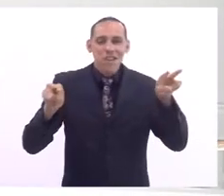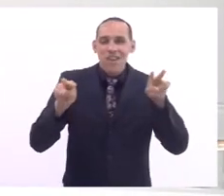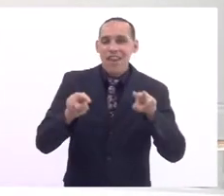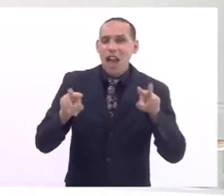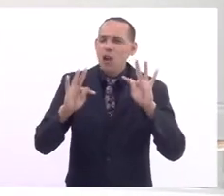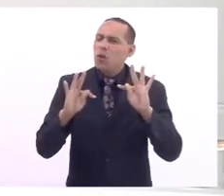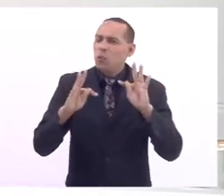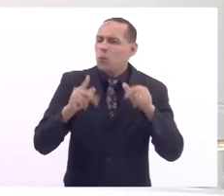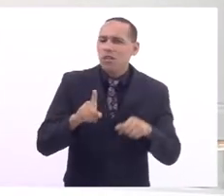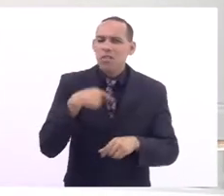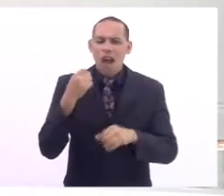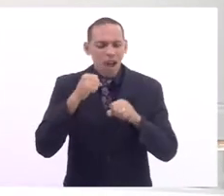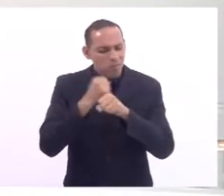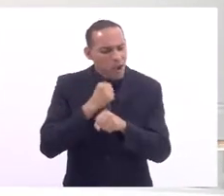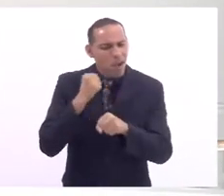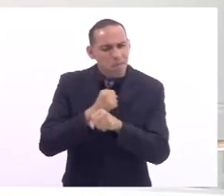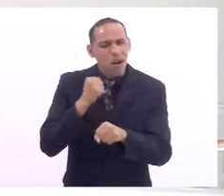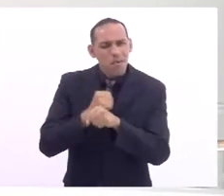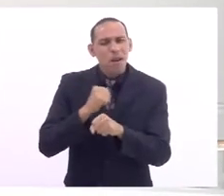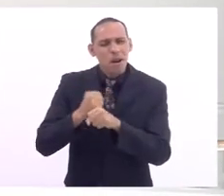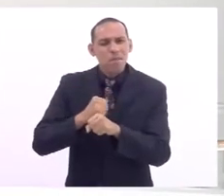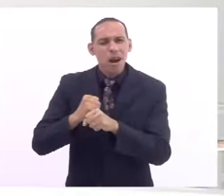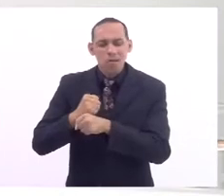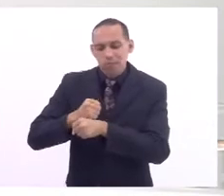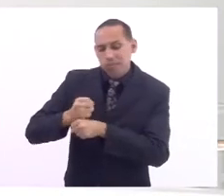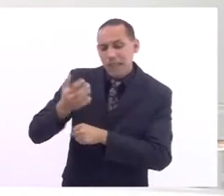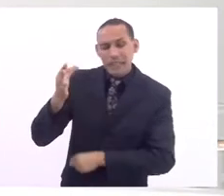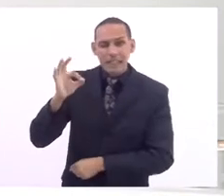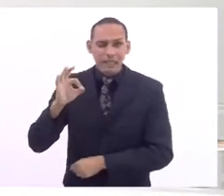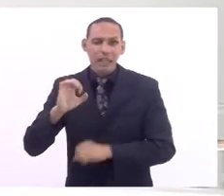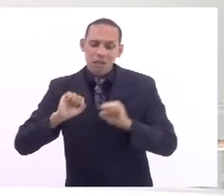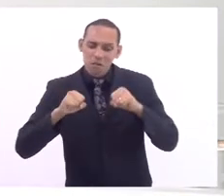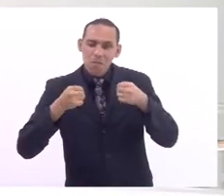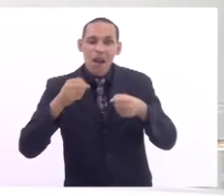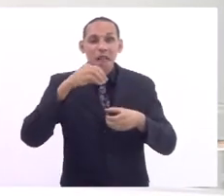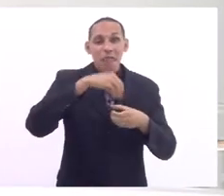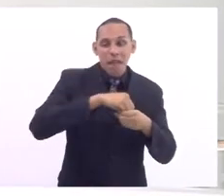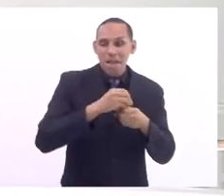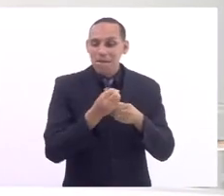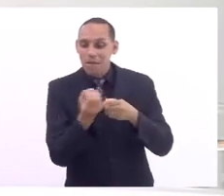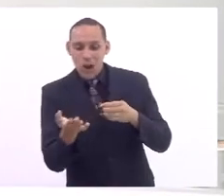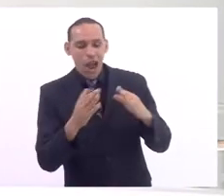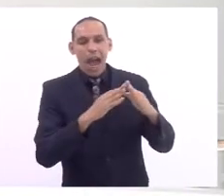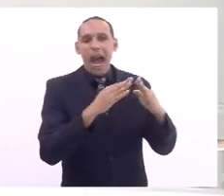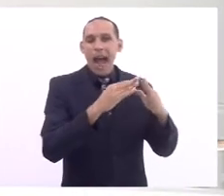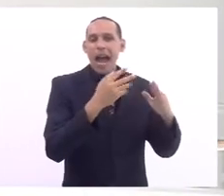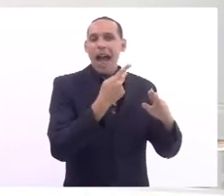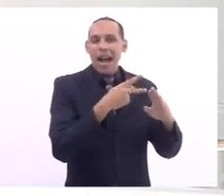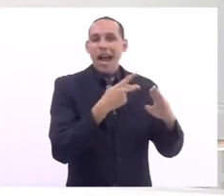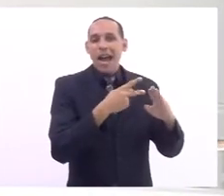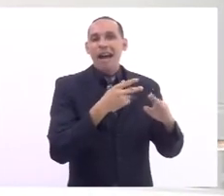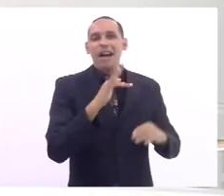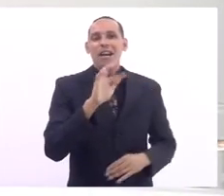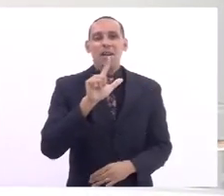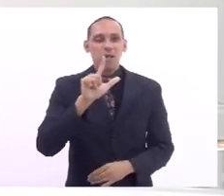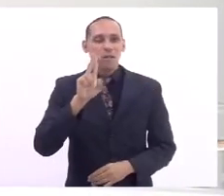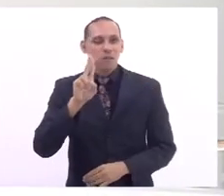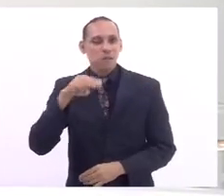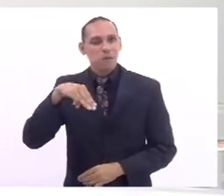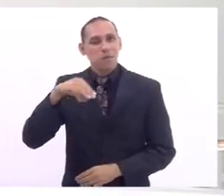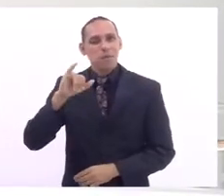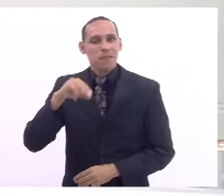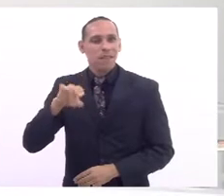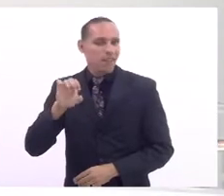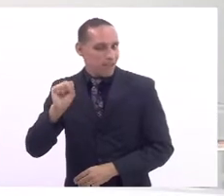que tudo que a gente passou nos últimos dez anos né dentro e fora da casa do Fluminense que nós vamos anos muito difíceis para todos